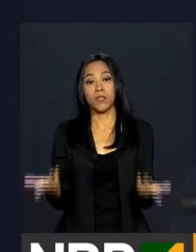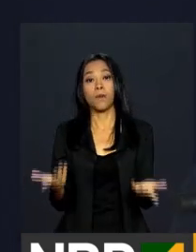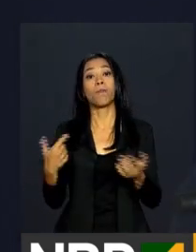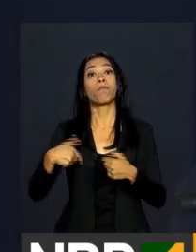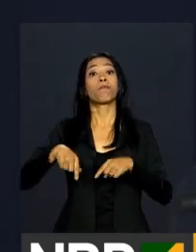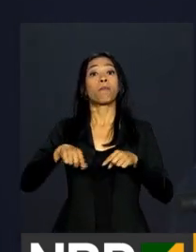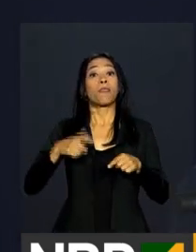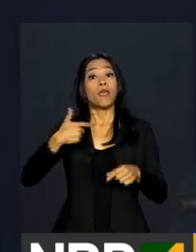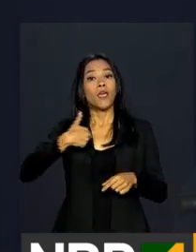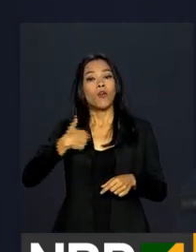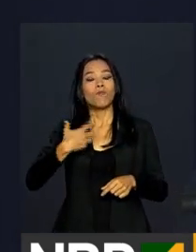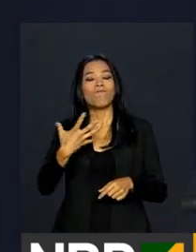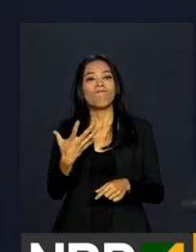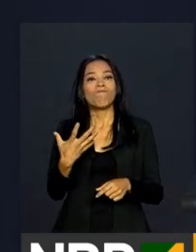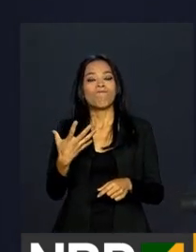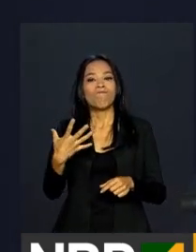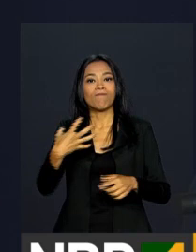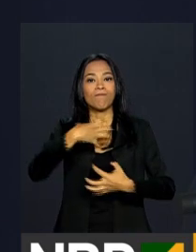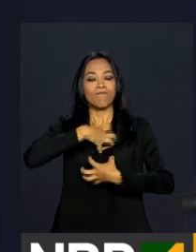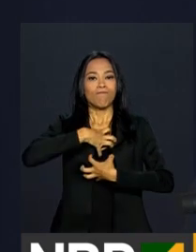como inspiração